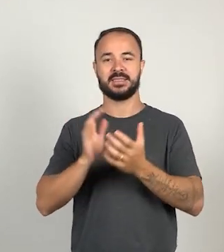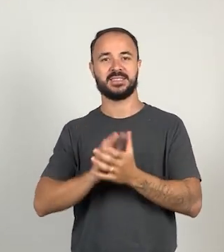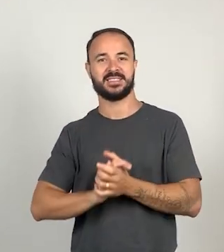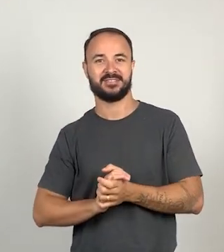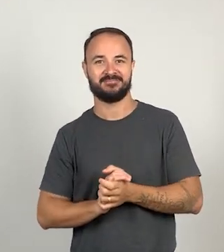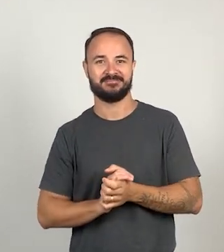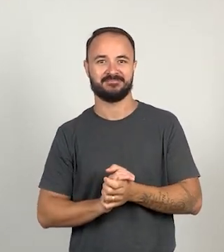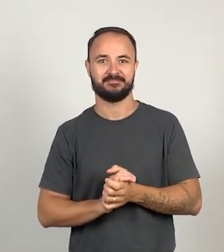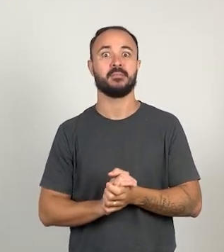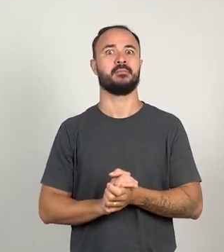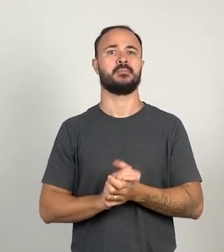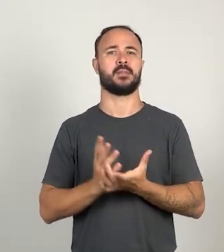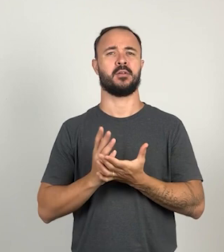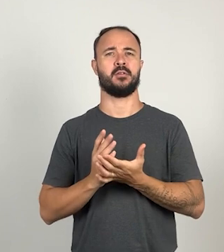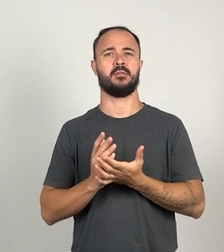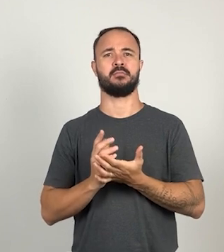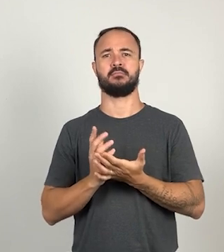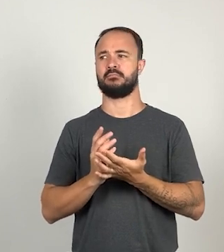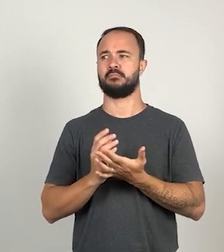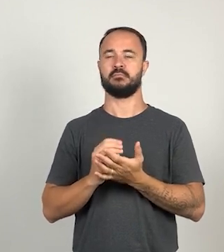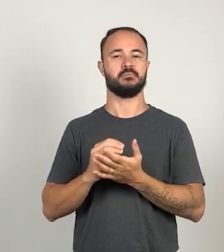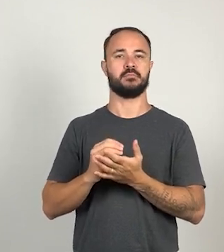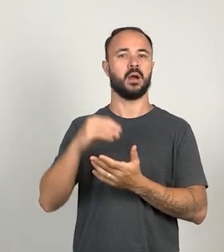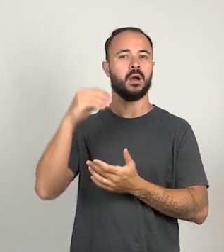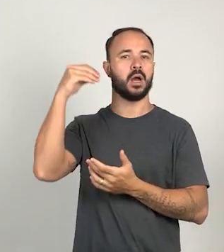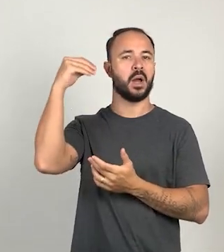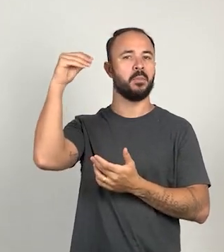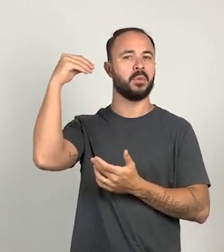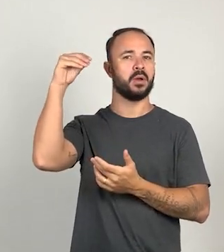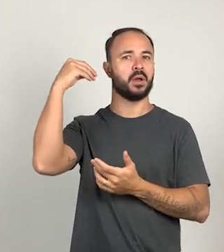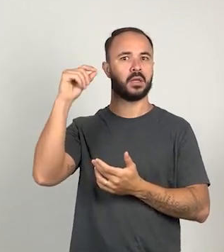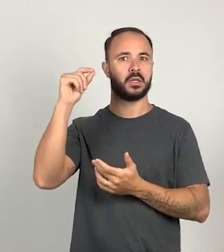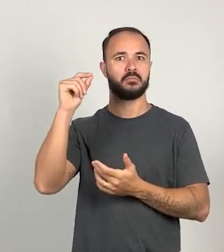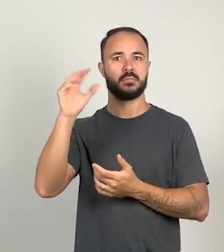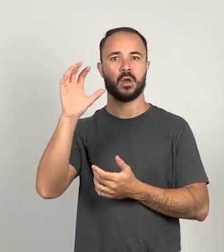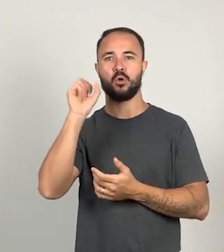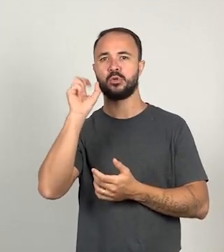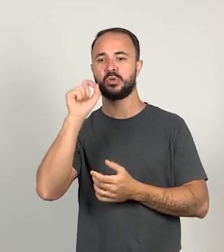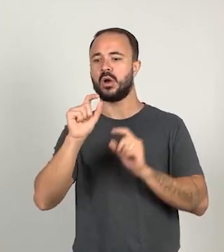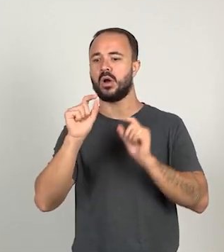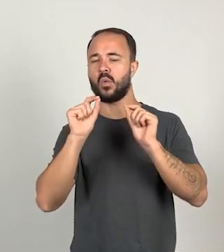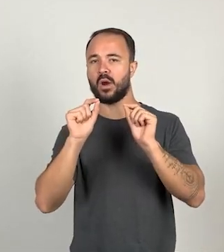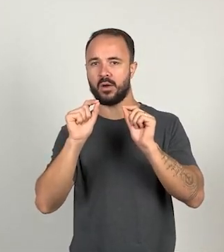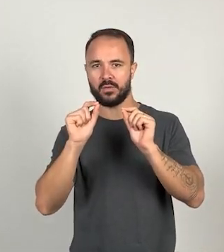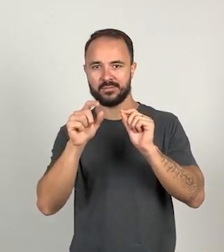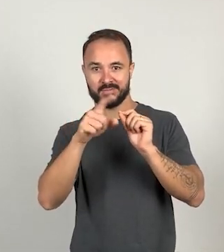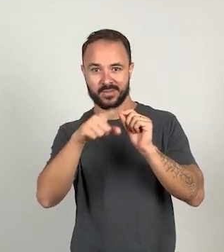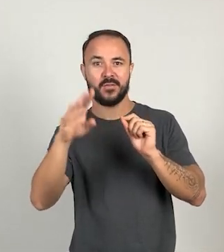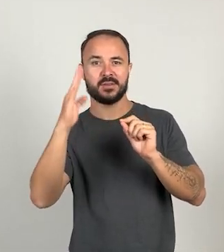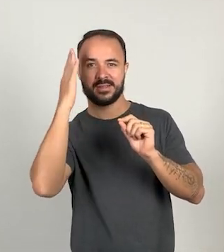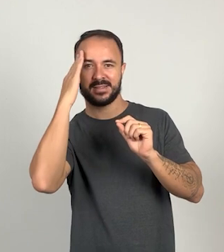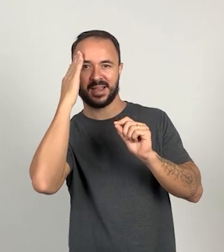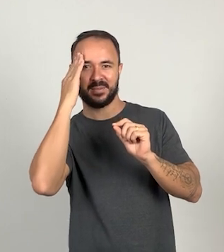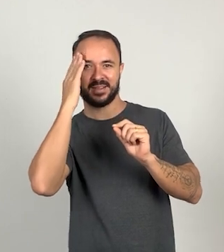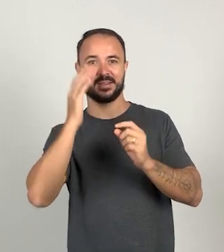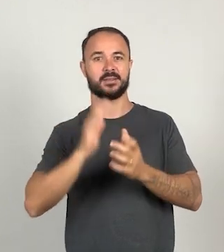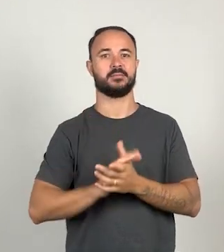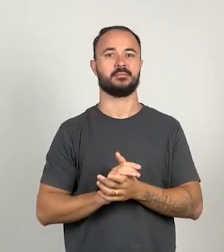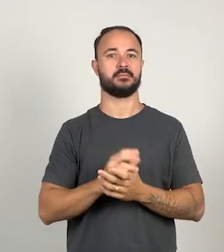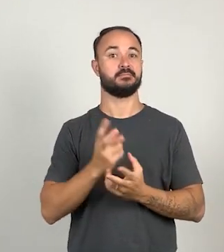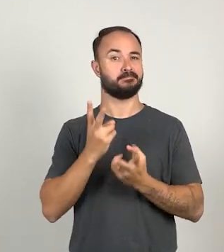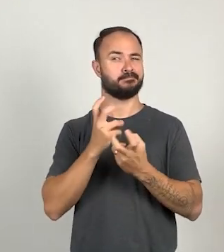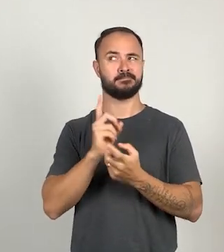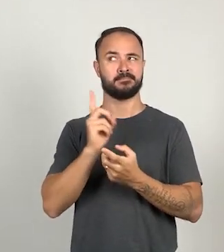É uma campainha. Qual o som que a campainha faz? Descobriu? É esse